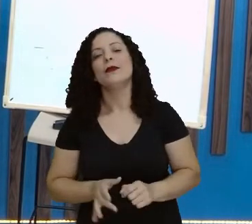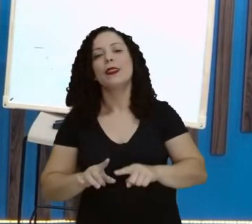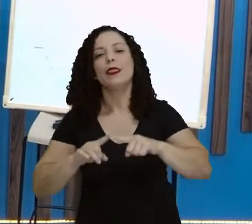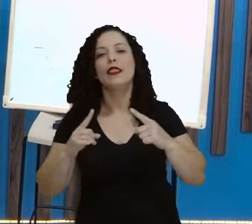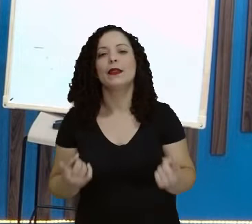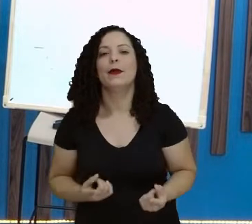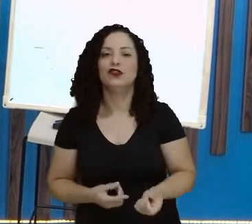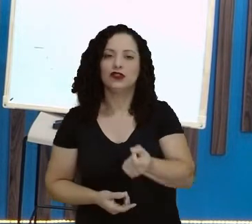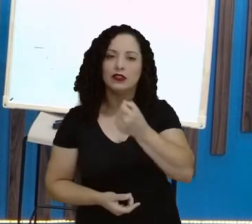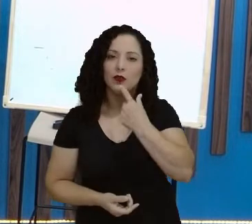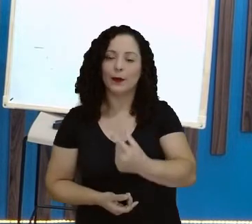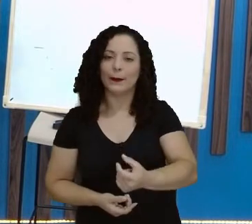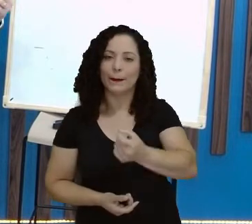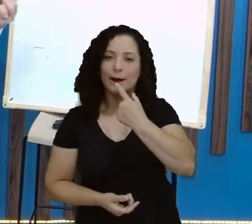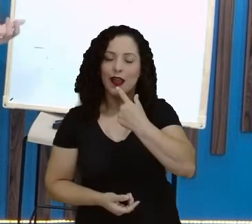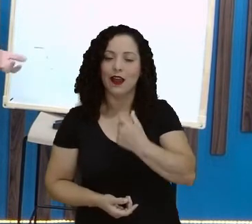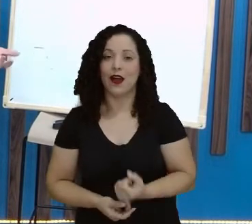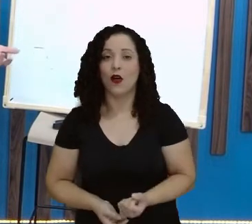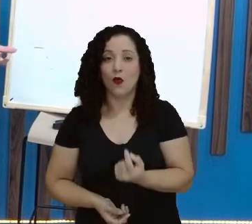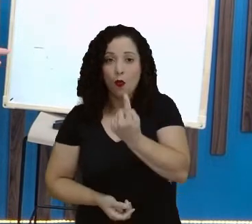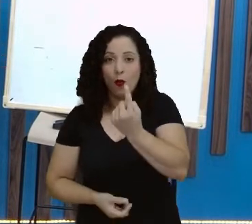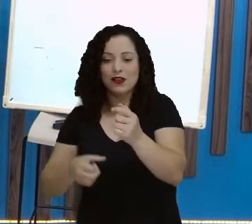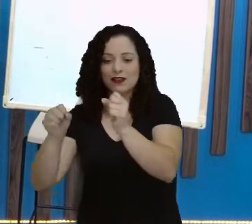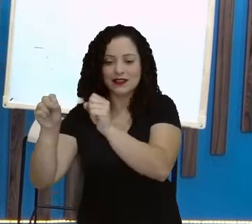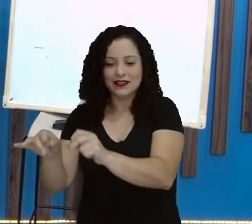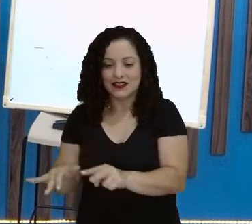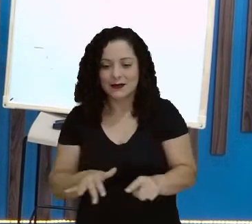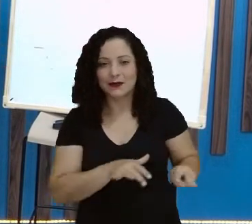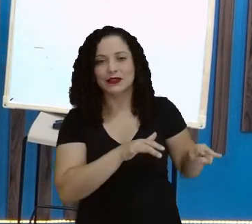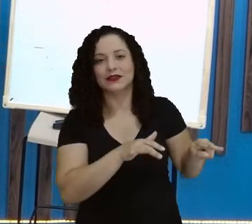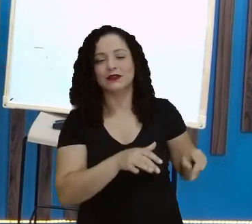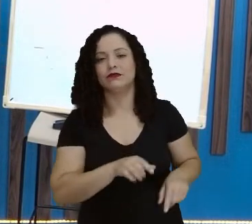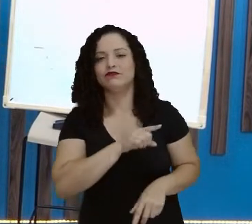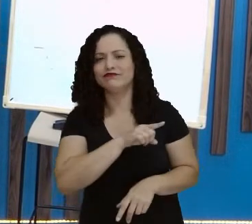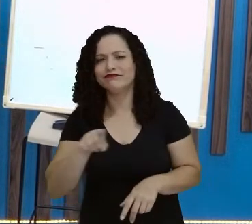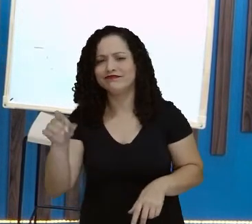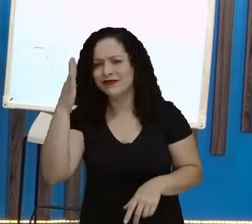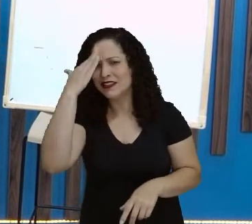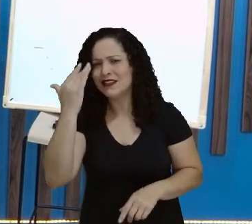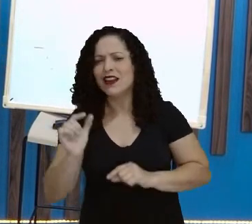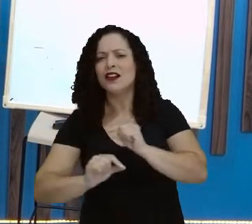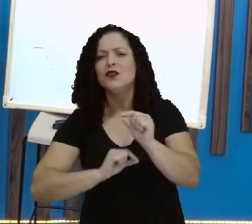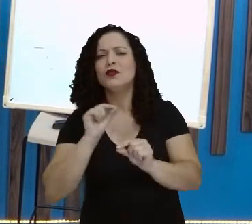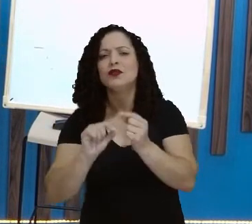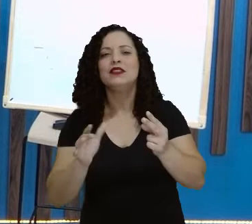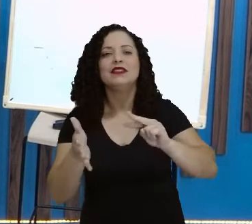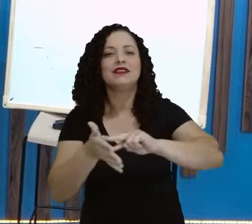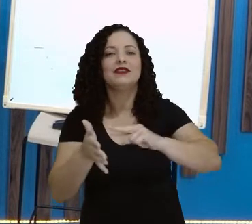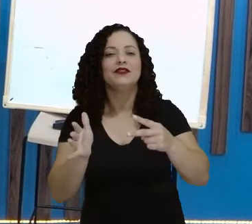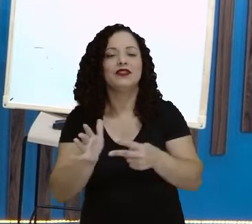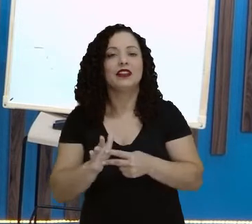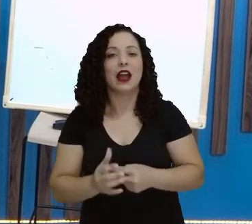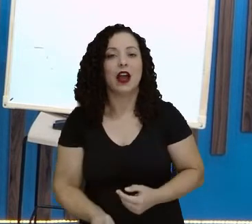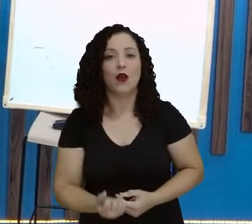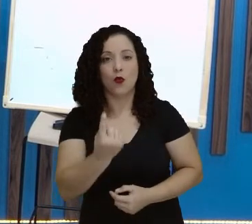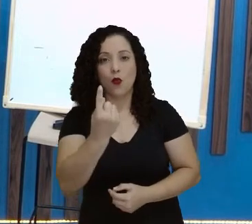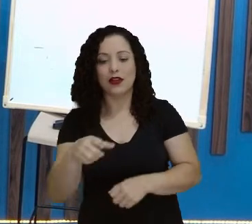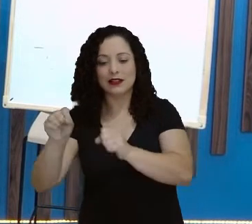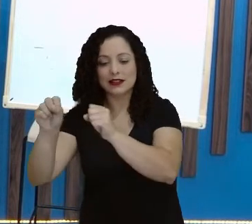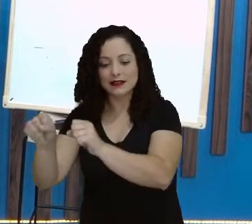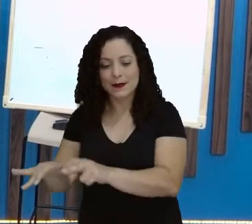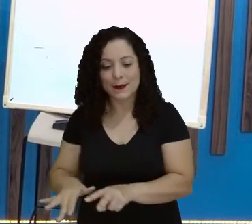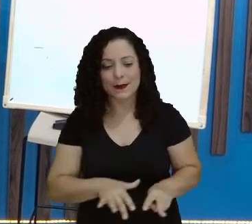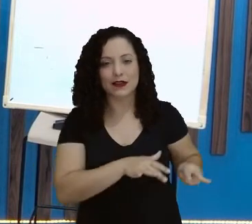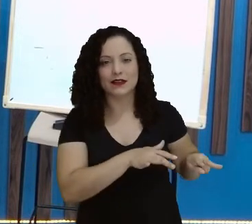2 comprimidos por uma semana. Vocês sabem me dizer o que significa uma semana? Uma semana